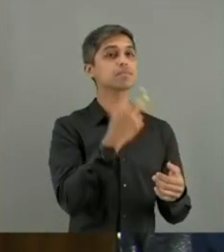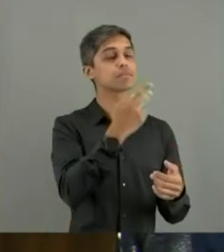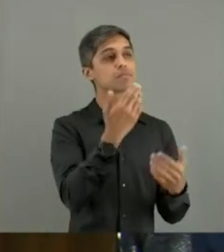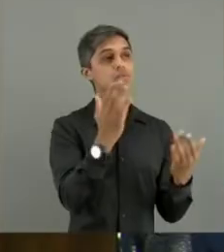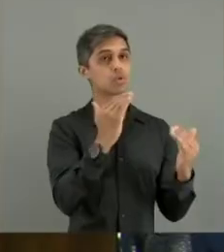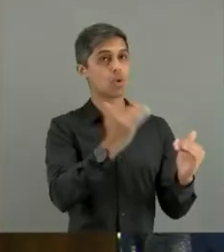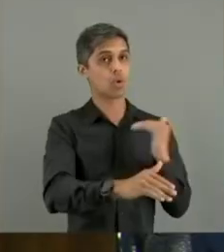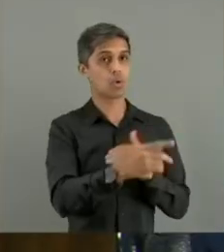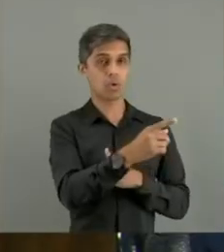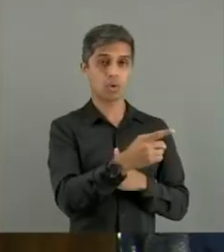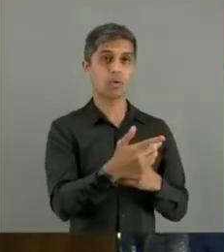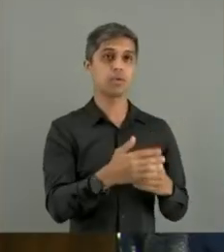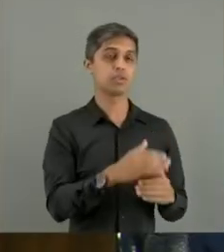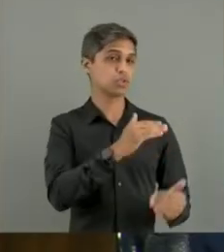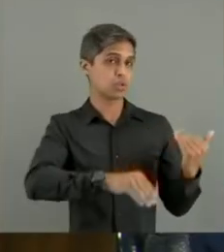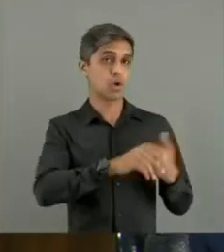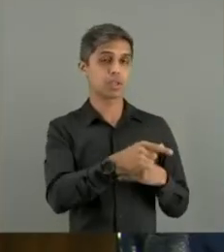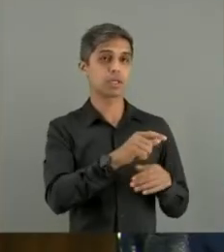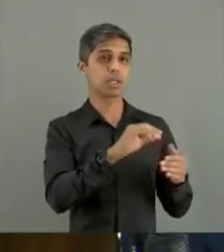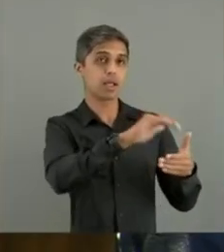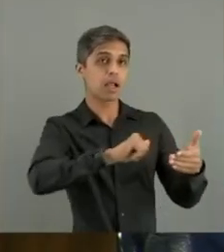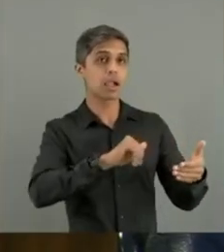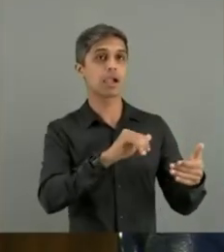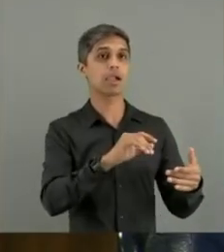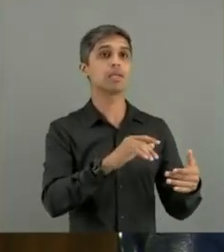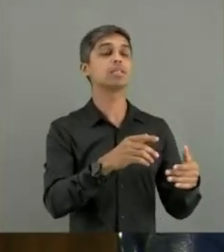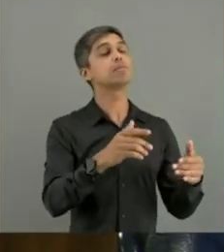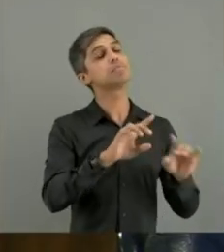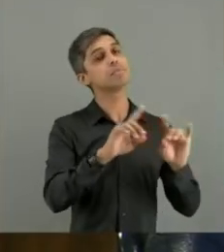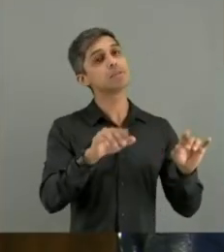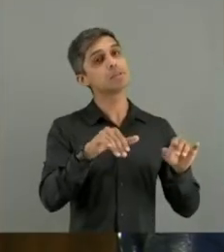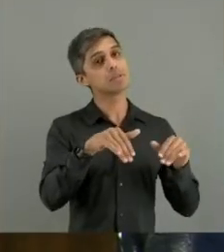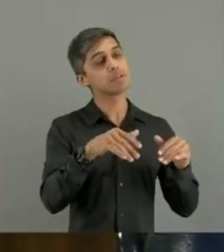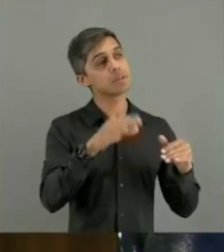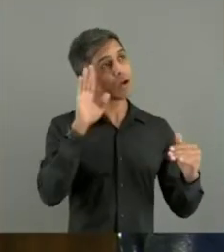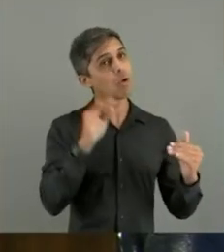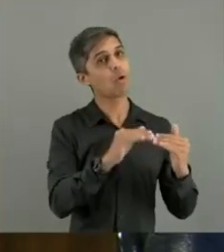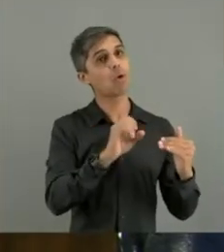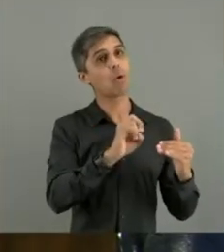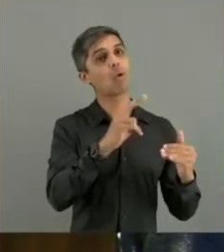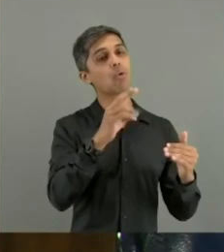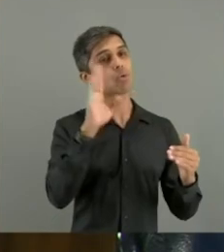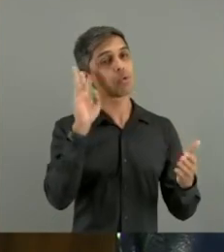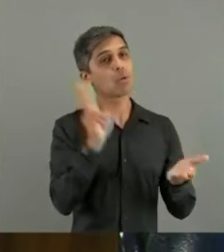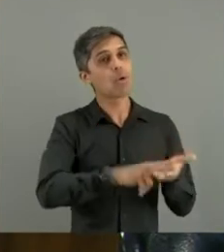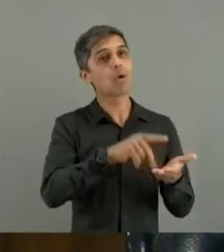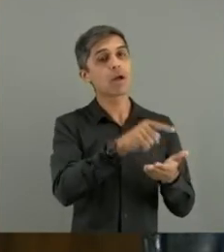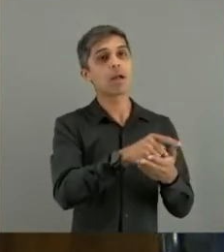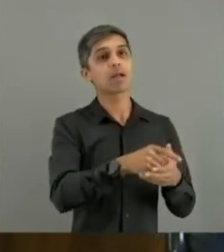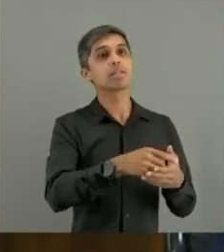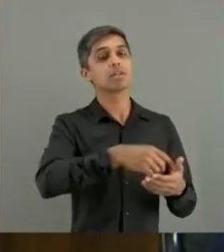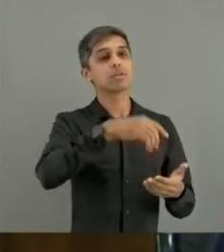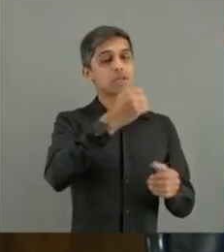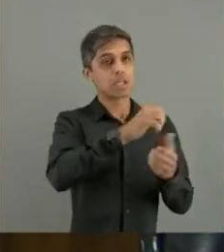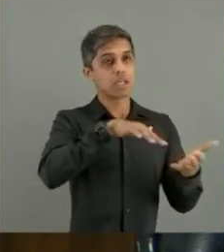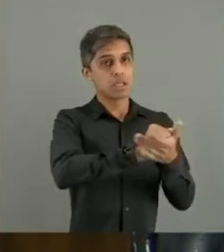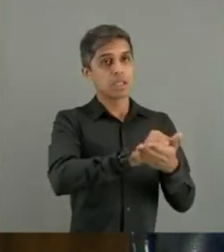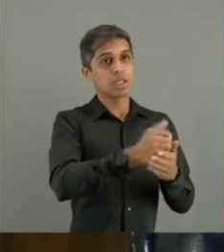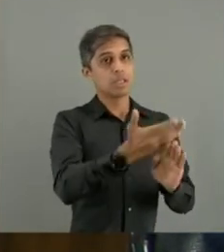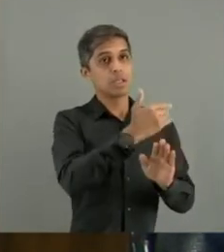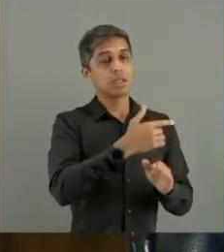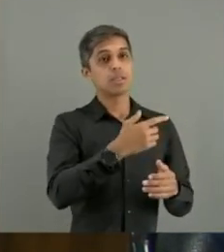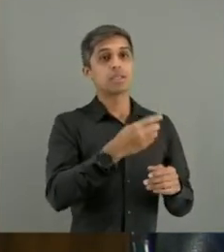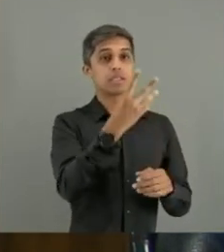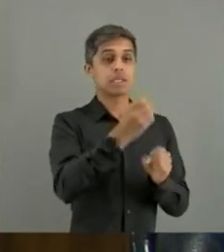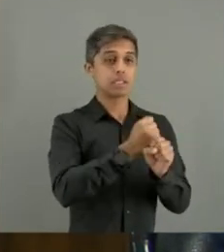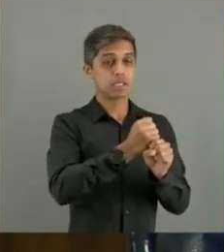esses descontos associativos e foi favorável ou é favorável à validação do cadastro na época, desde que seja a partir de